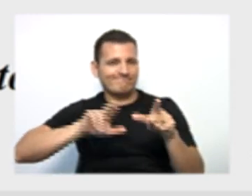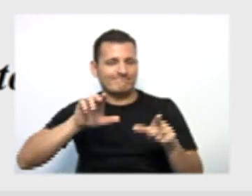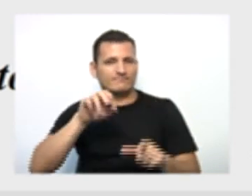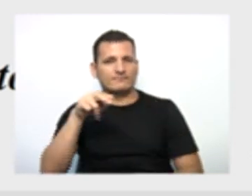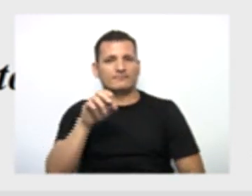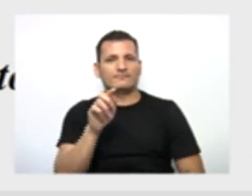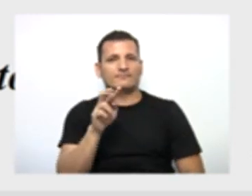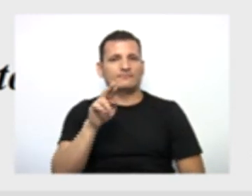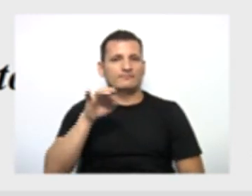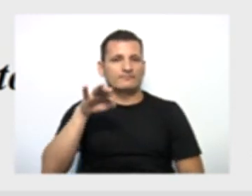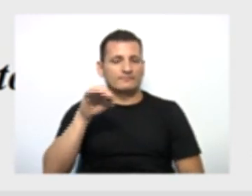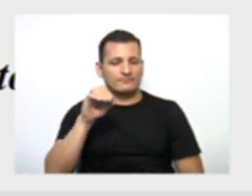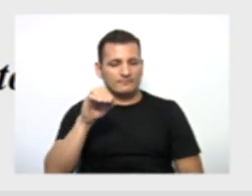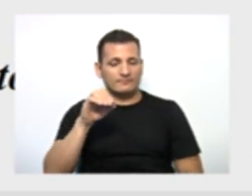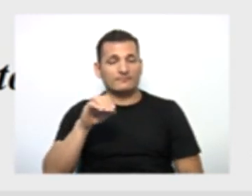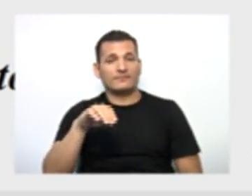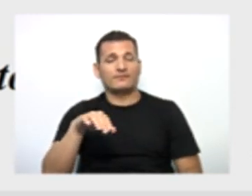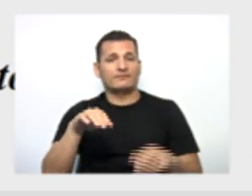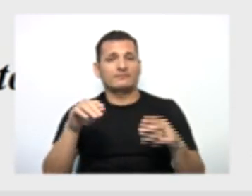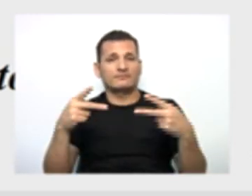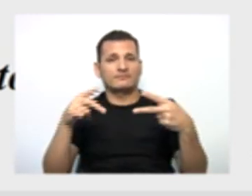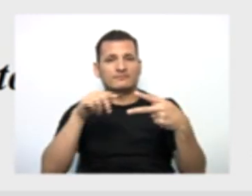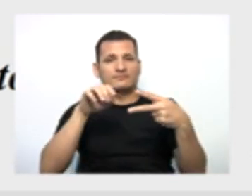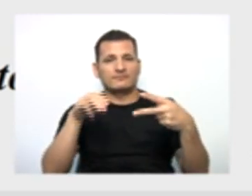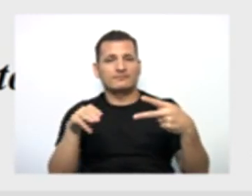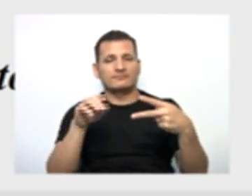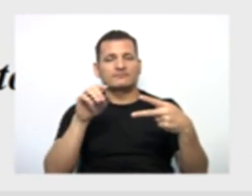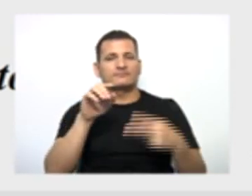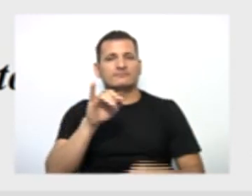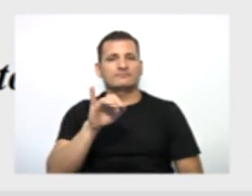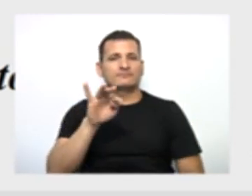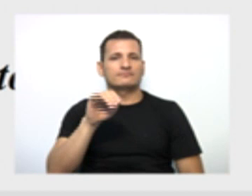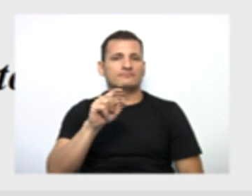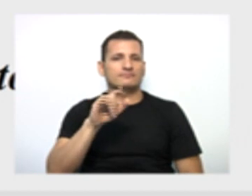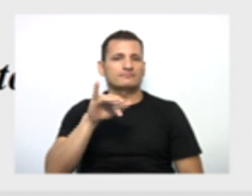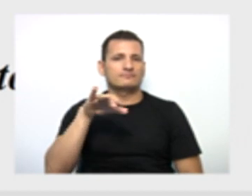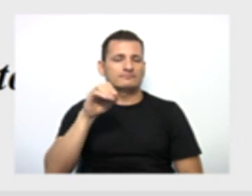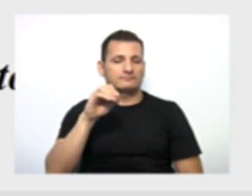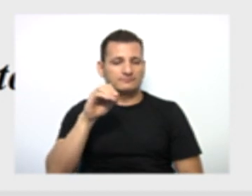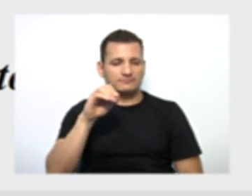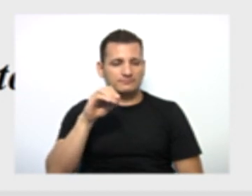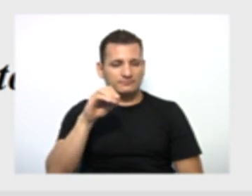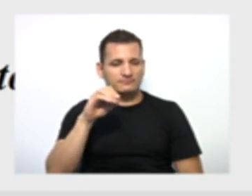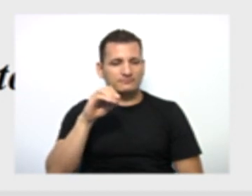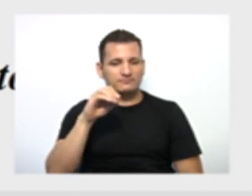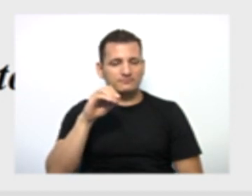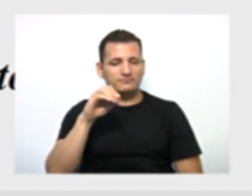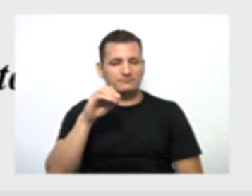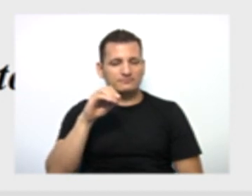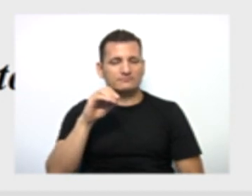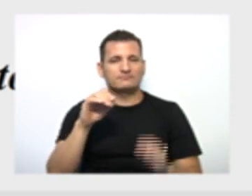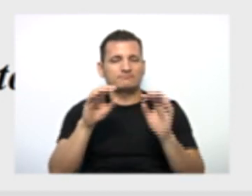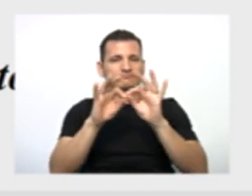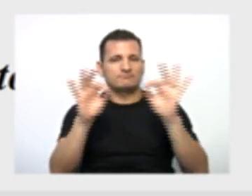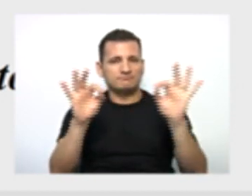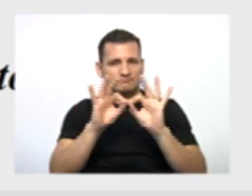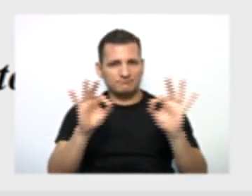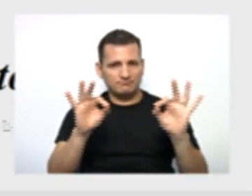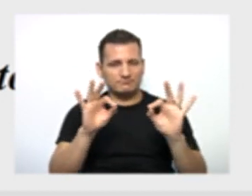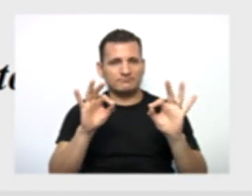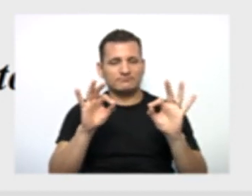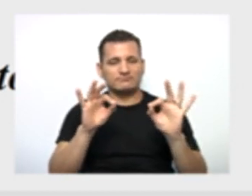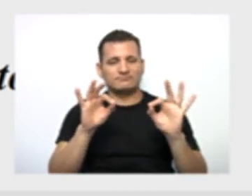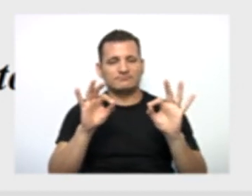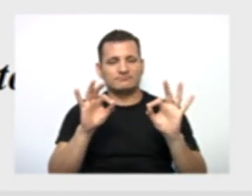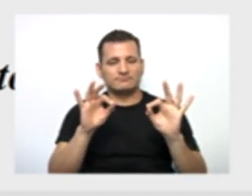a tag em, que vai deixar o meu texto em itálico. E aí ele apareceu aqui na nossa